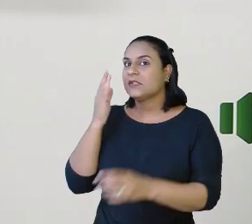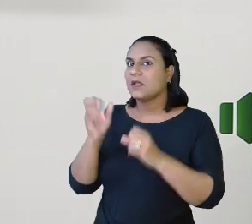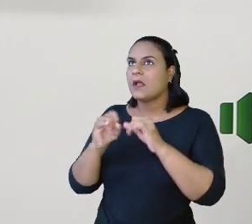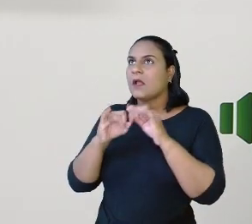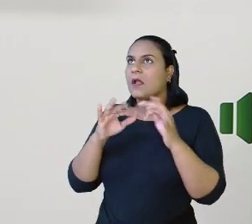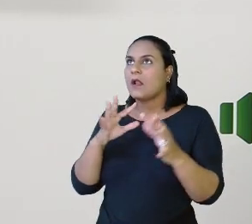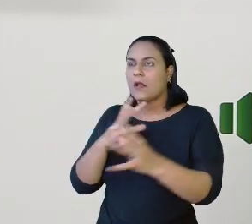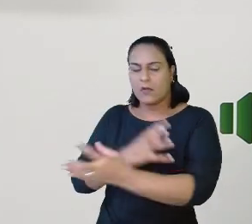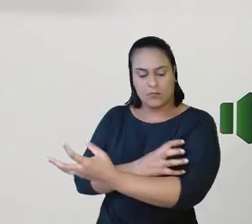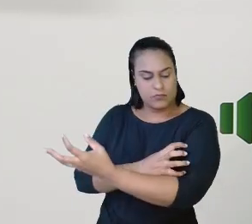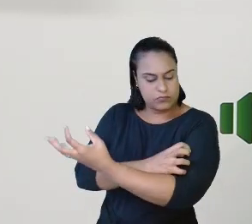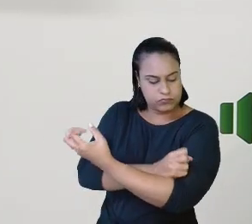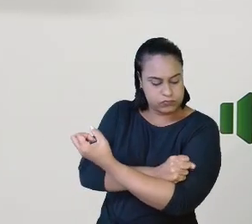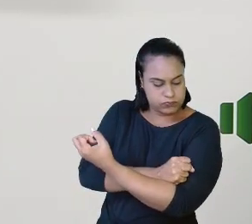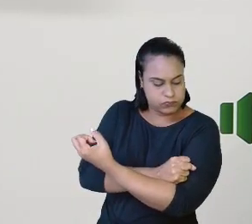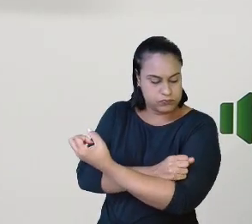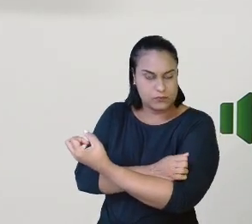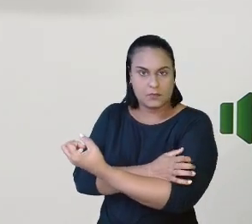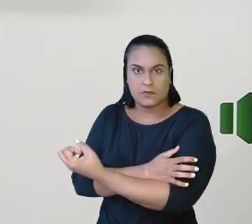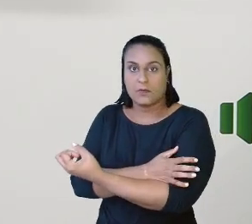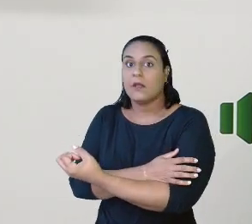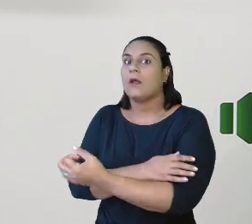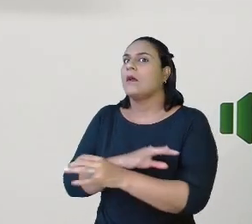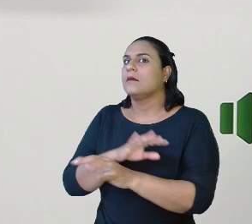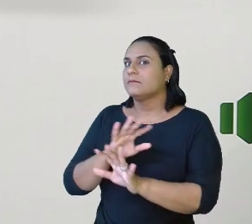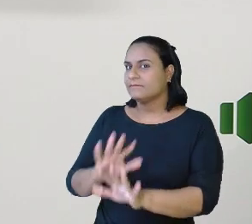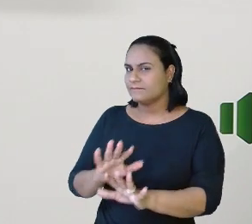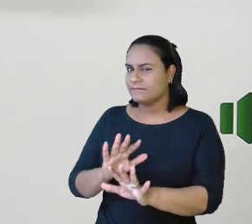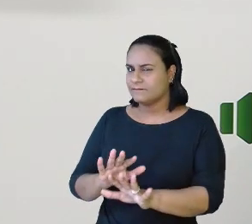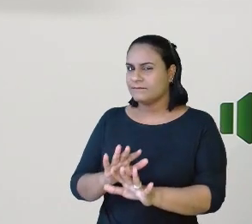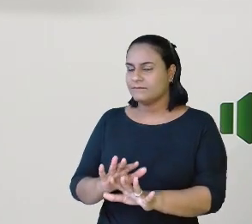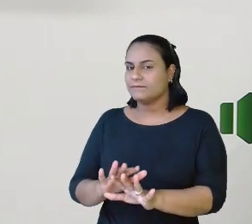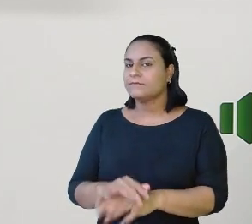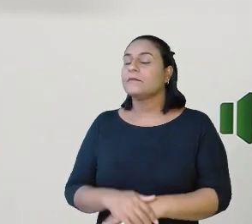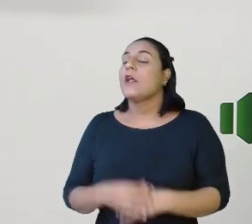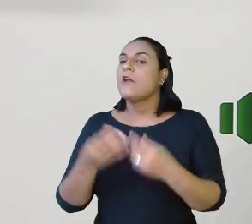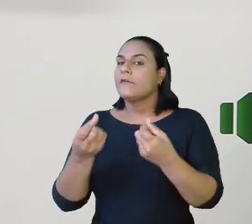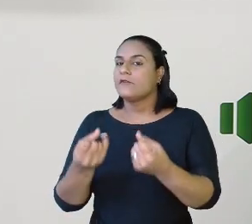contração voluntária quando eu for falar da involuntária. Mas eu posso